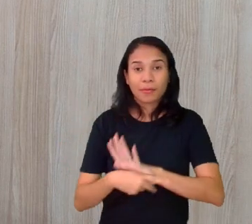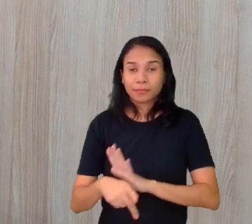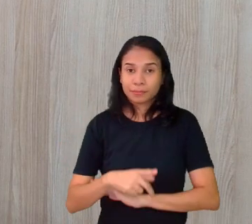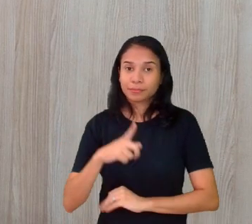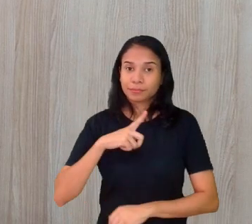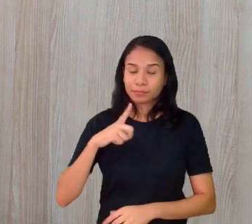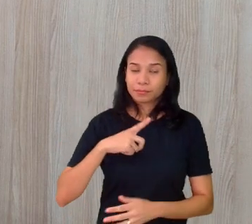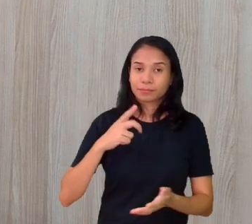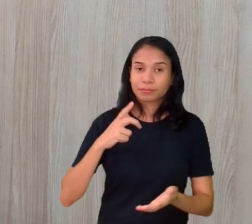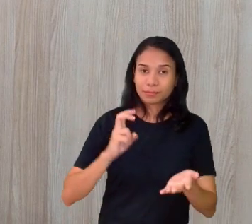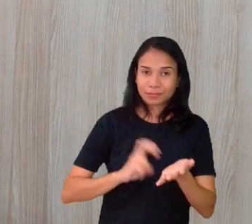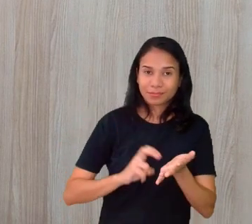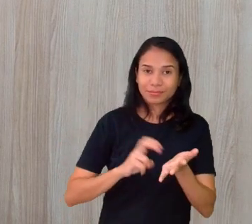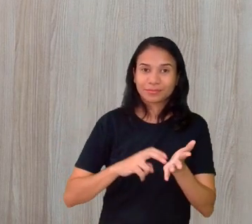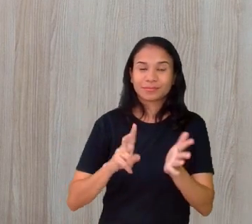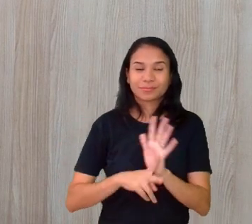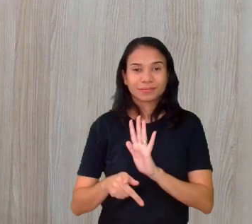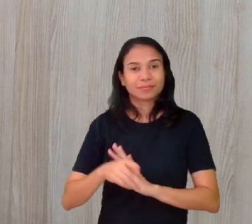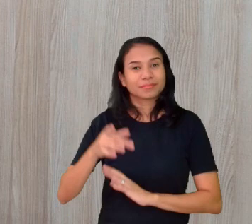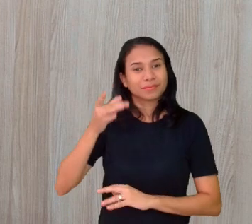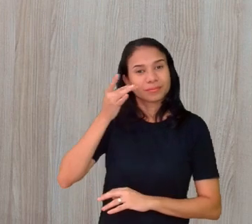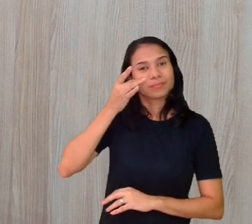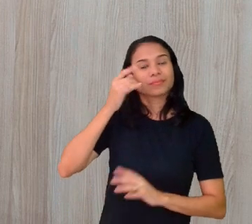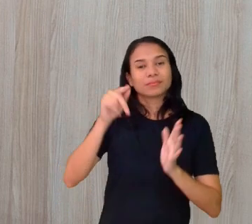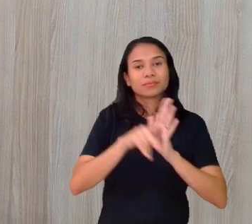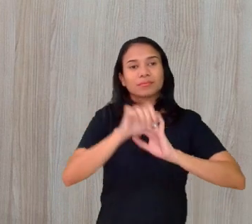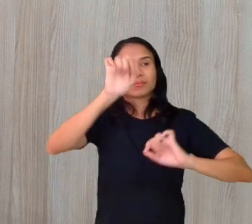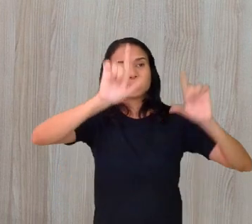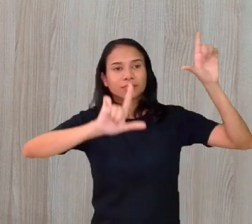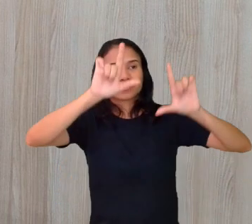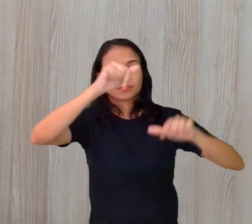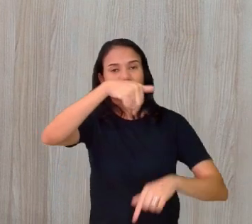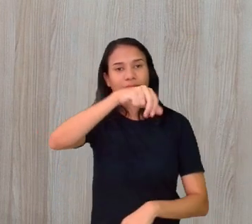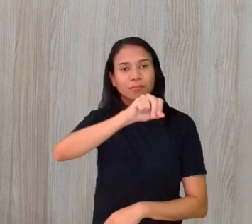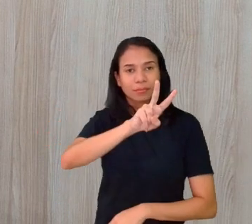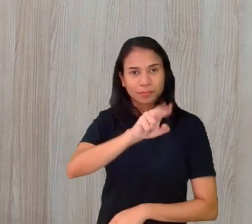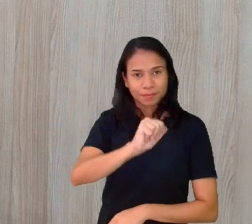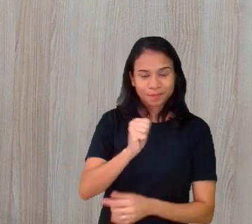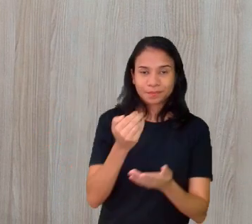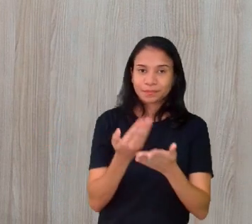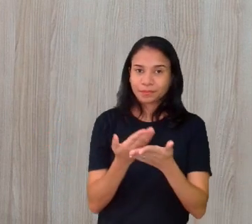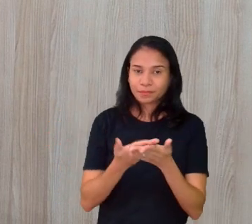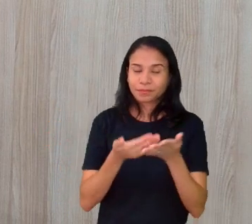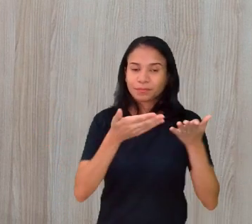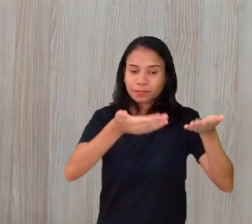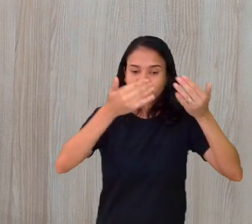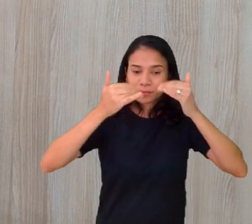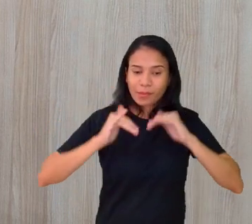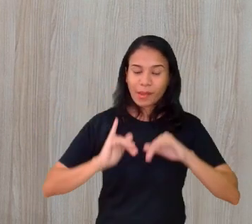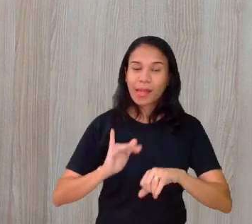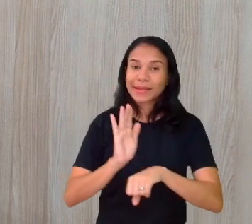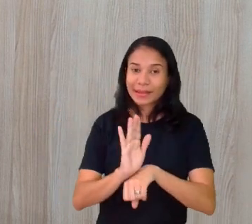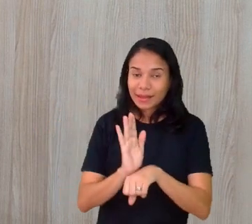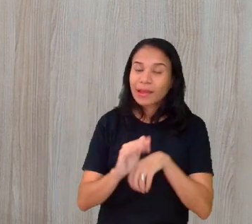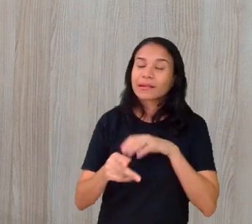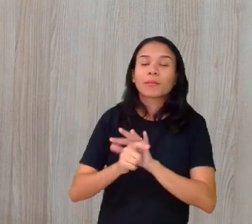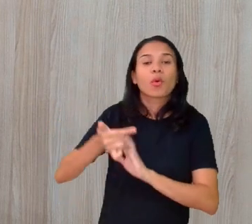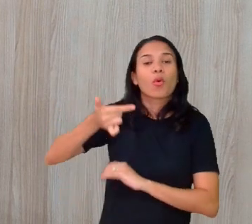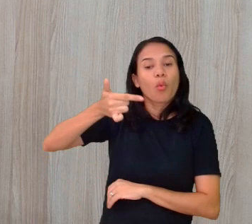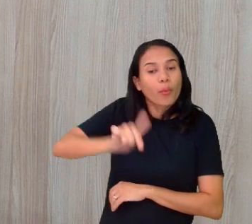turno ao vivo, né? Pela TV Nova. Essa aula no turno seguinte ela é